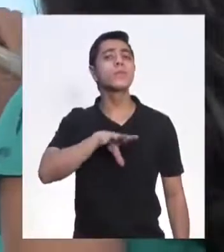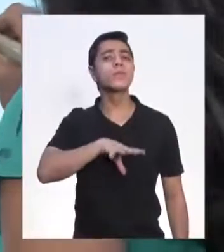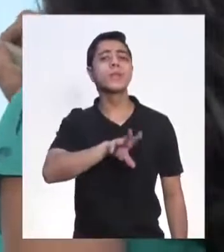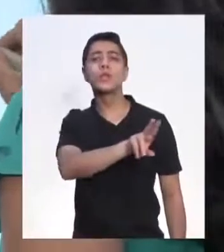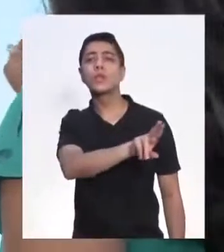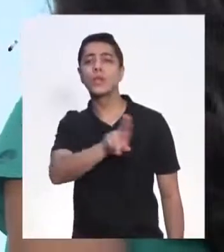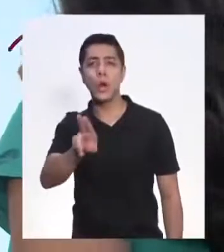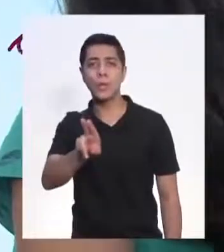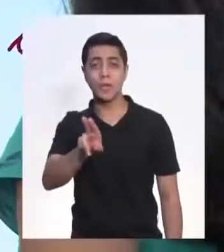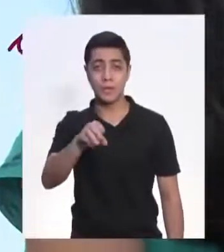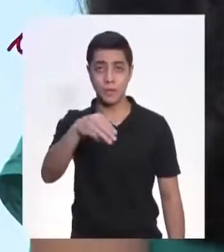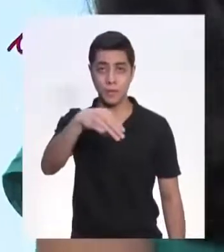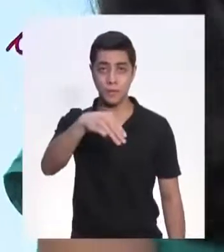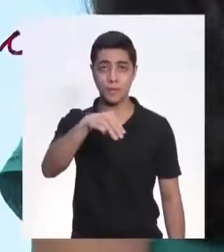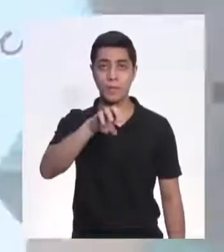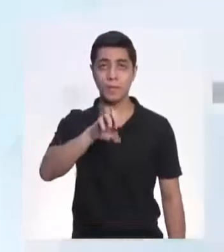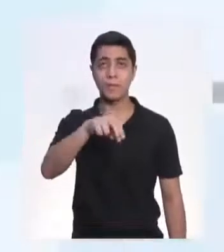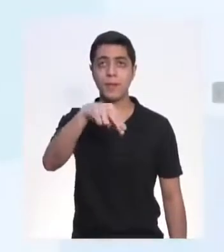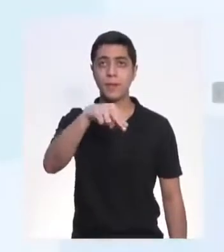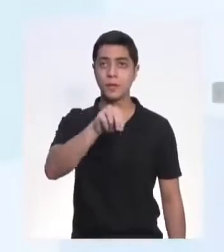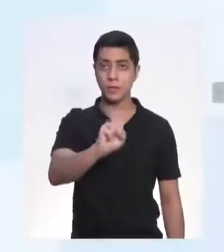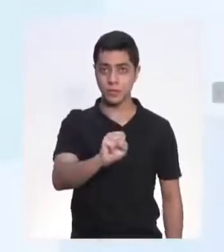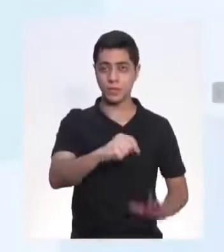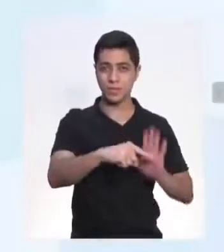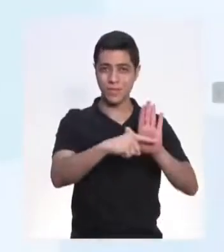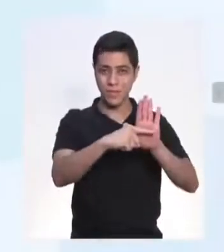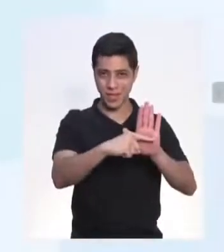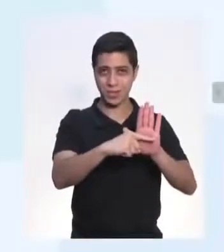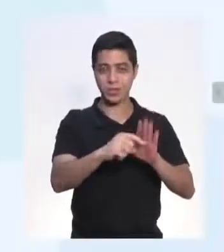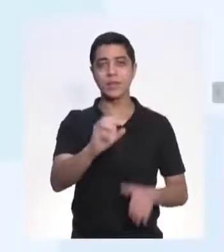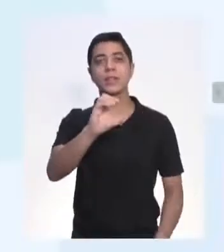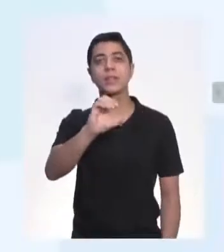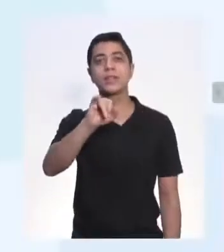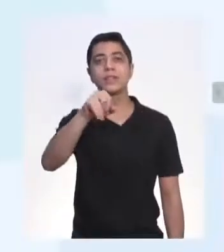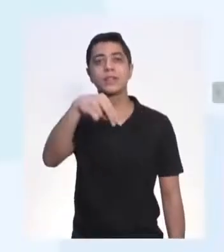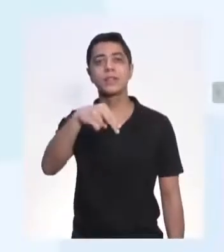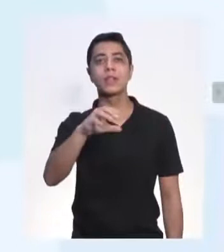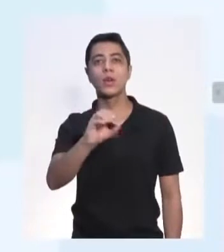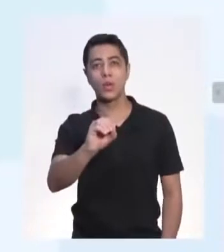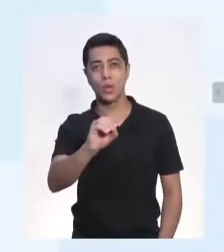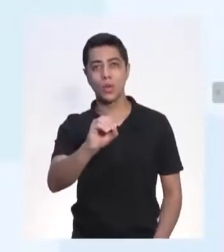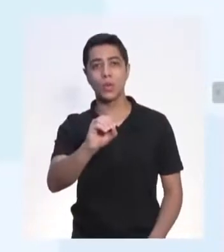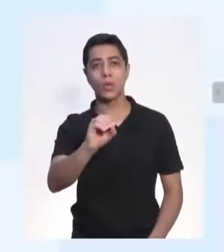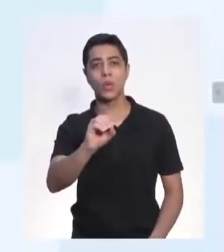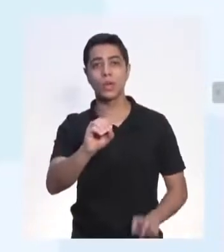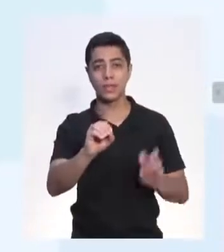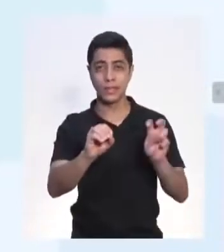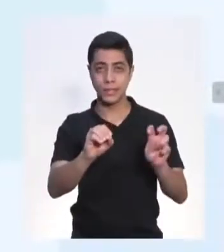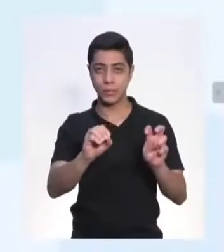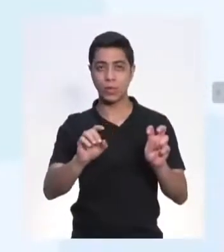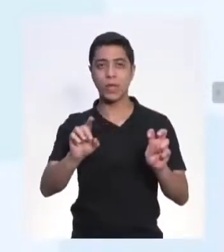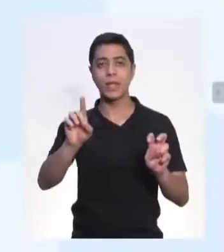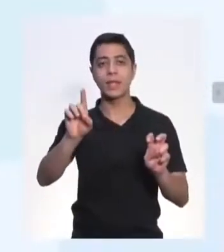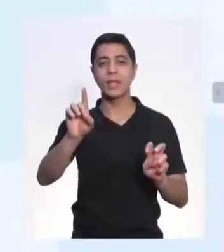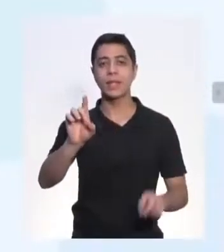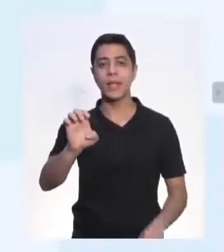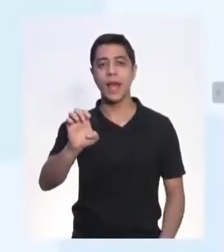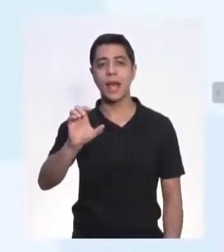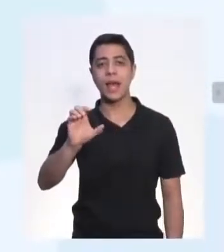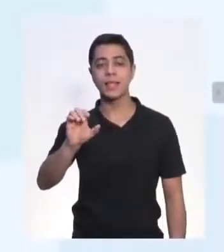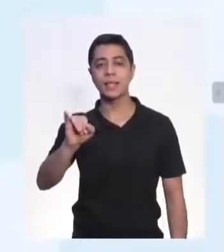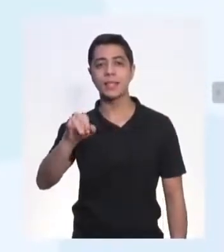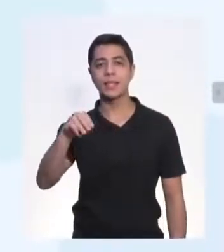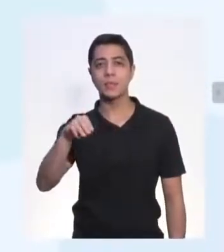extenso. Menos 5 décimos. Aí você fala assim, professora, posso fazer na